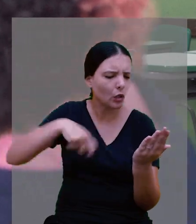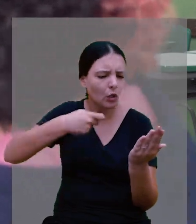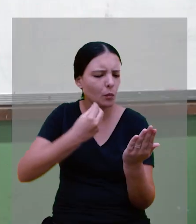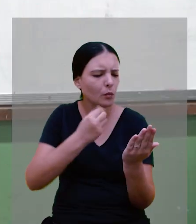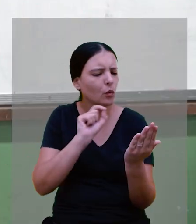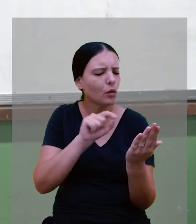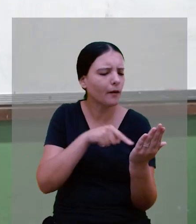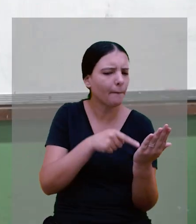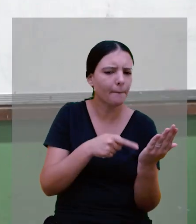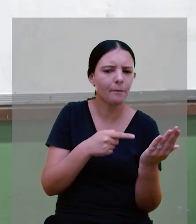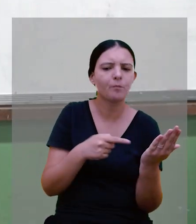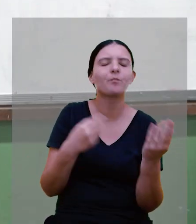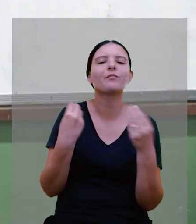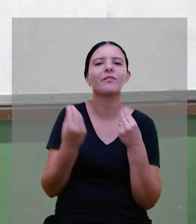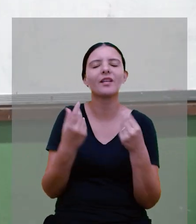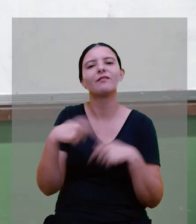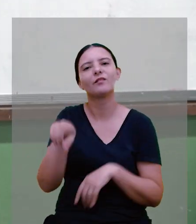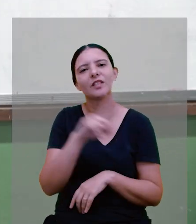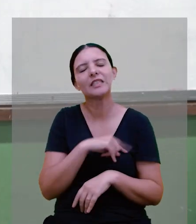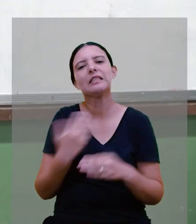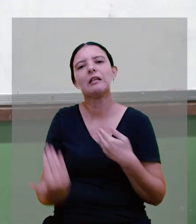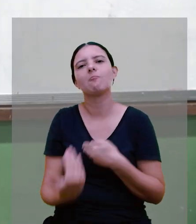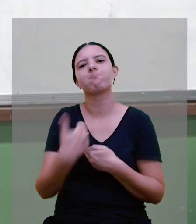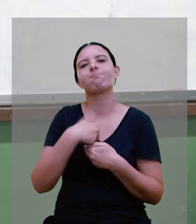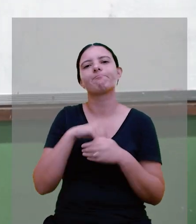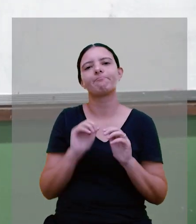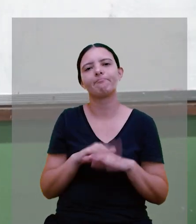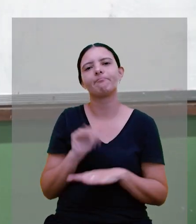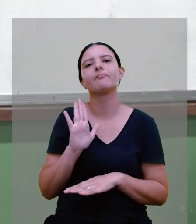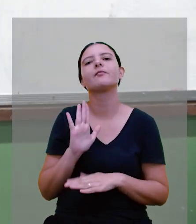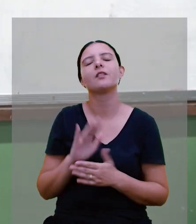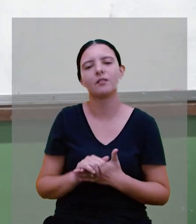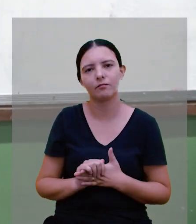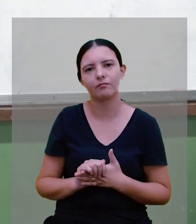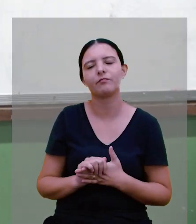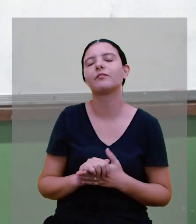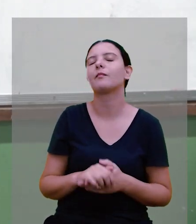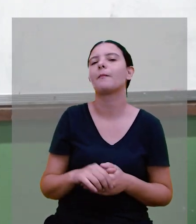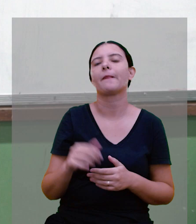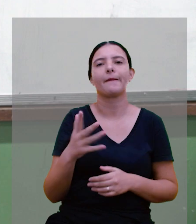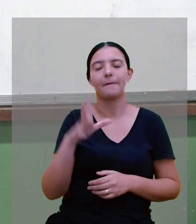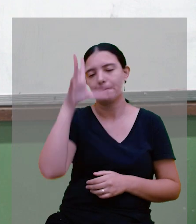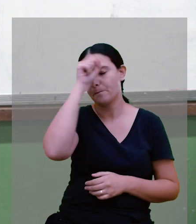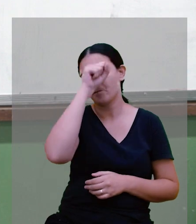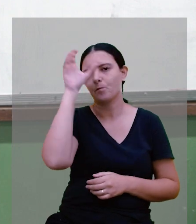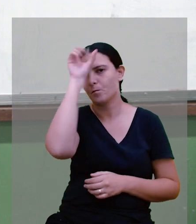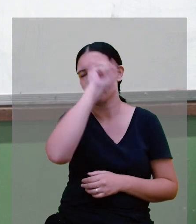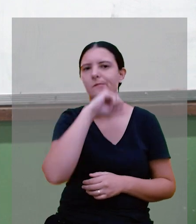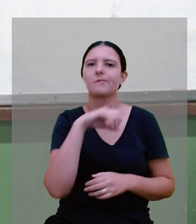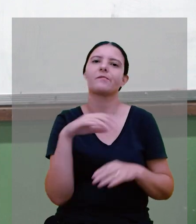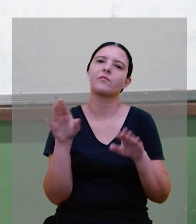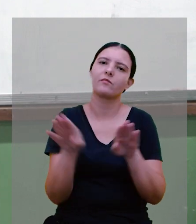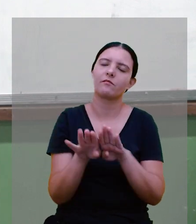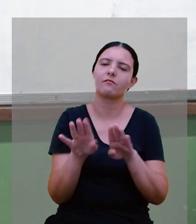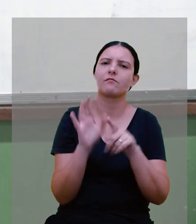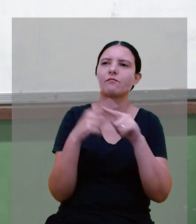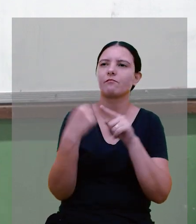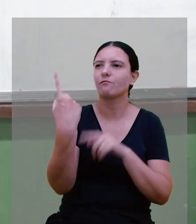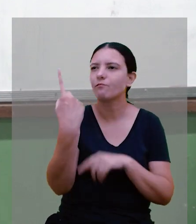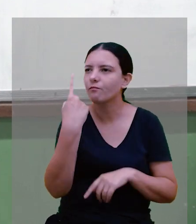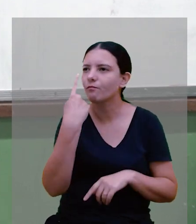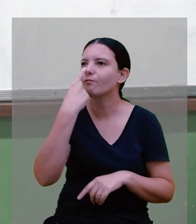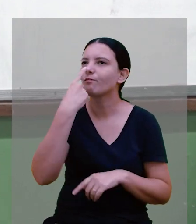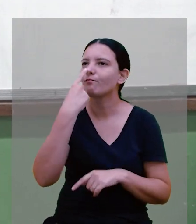vida delas, isso entra em vocês muito mais fácil. É muito mais fácil a gente aprender pela identificação